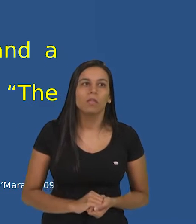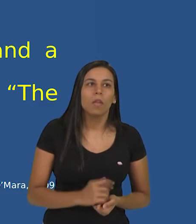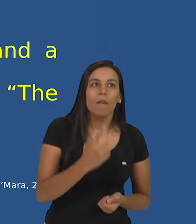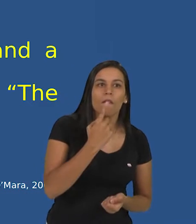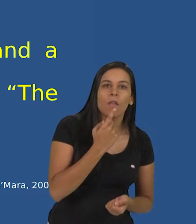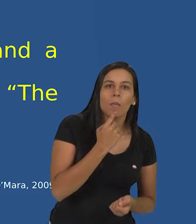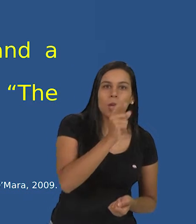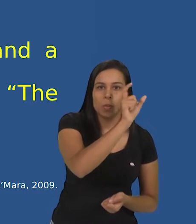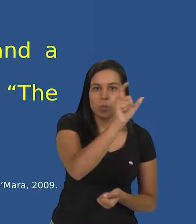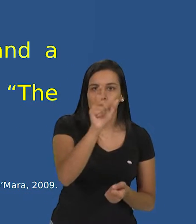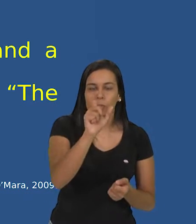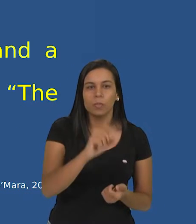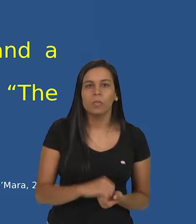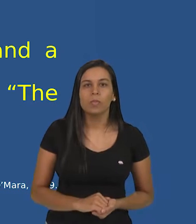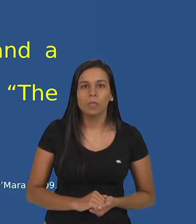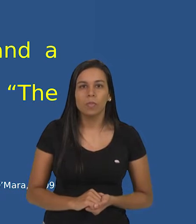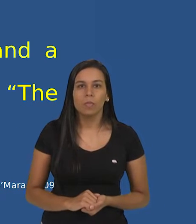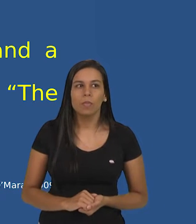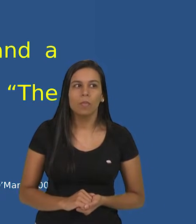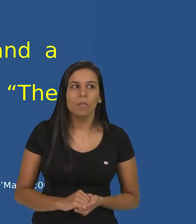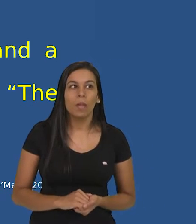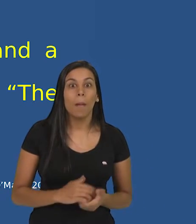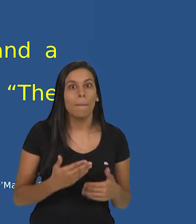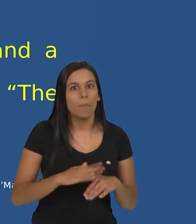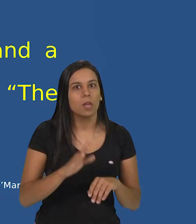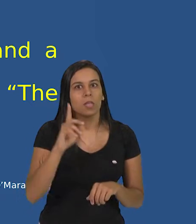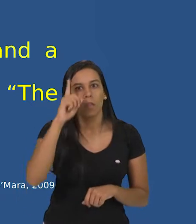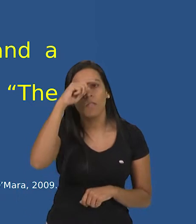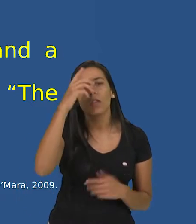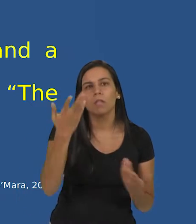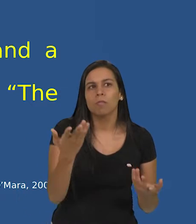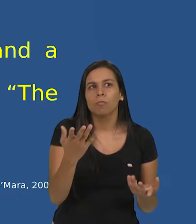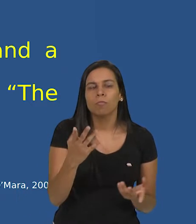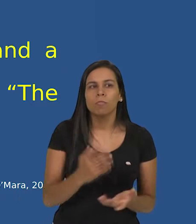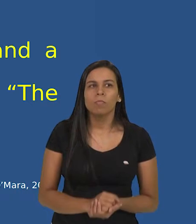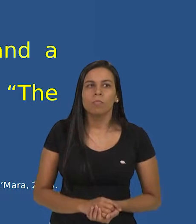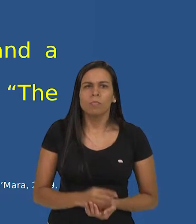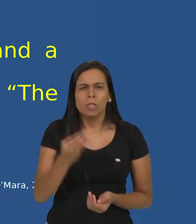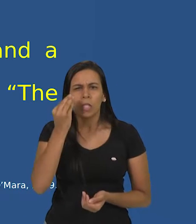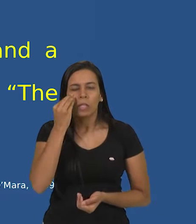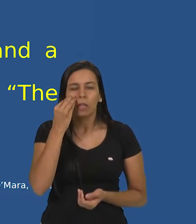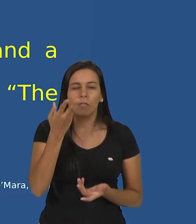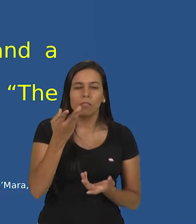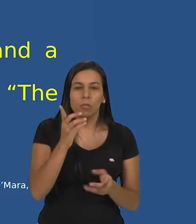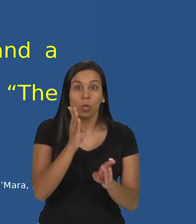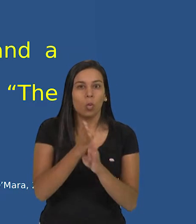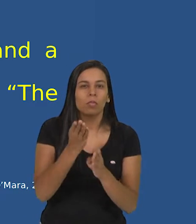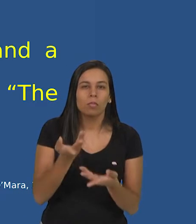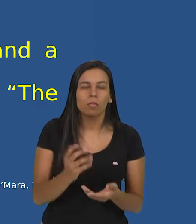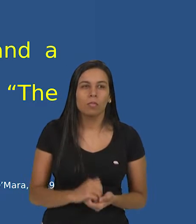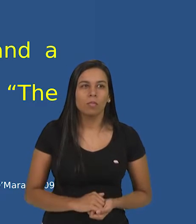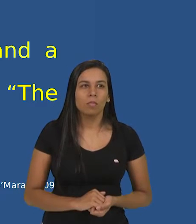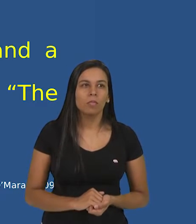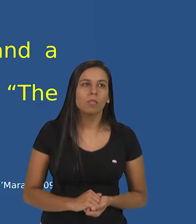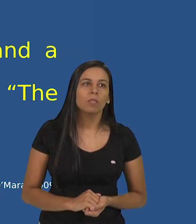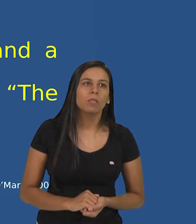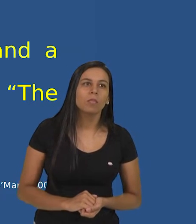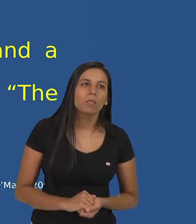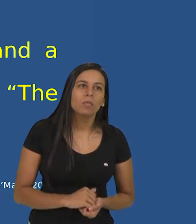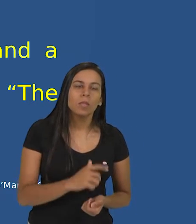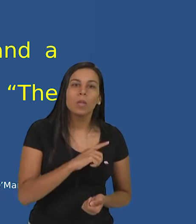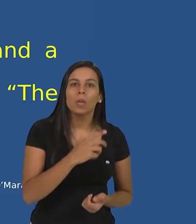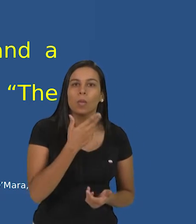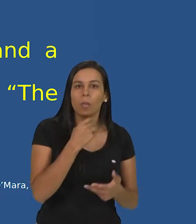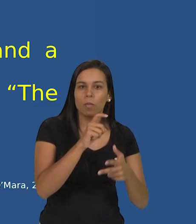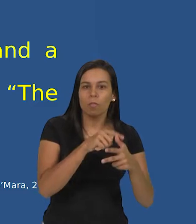é a expressão idiomática que talvez seja mais difícil o acesso. Vamos tentar matar sem assim mesmo, tá? Sem saber o que é isso aqui. Então tem um fazendeiro e todos